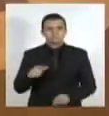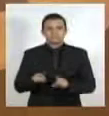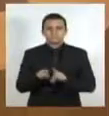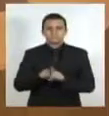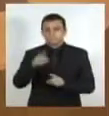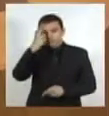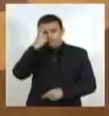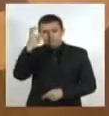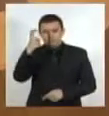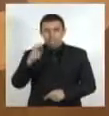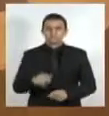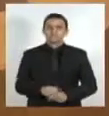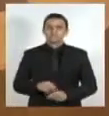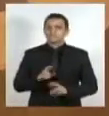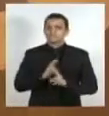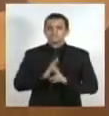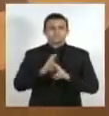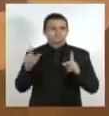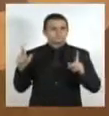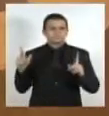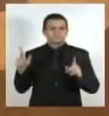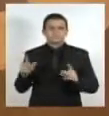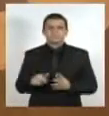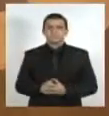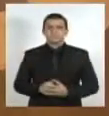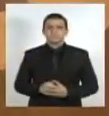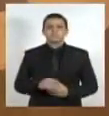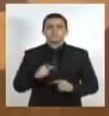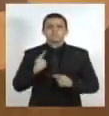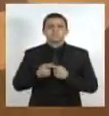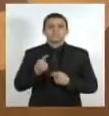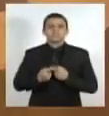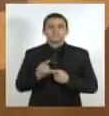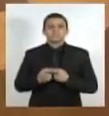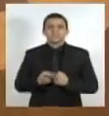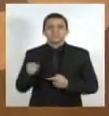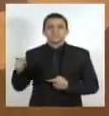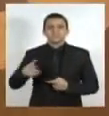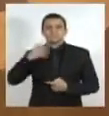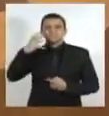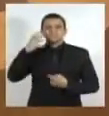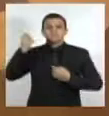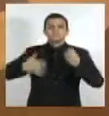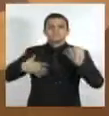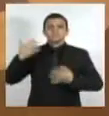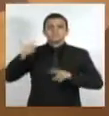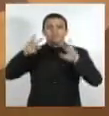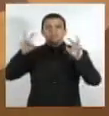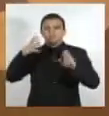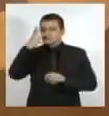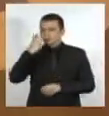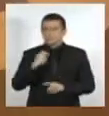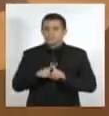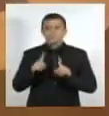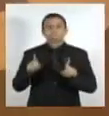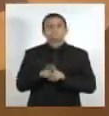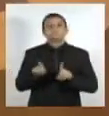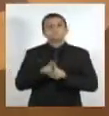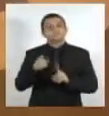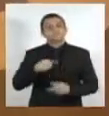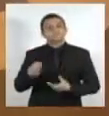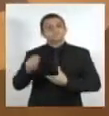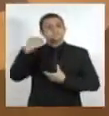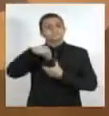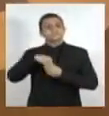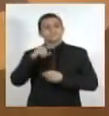inteligência rara, no sentido de falar de assuntos sérios e, ao mesmo tempo, levar uma carga de humor